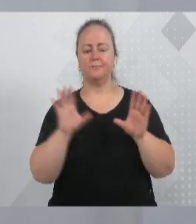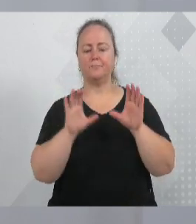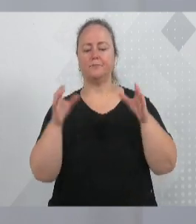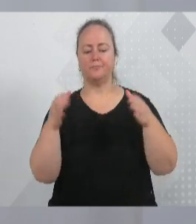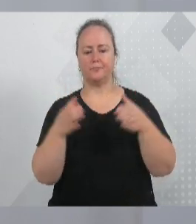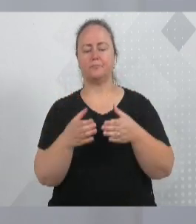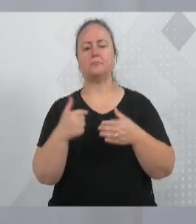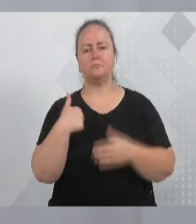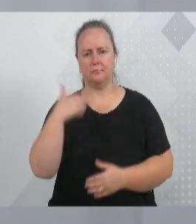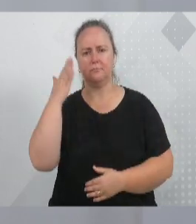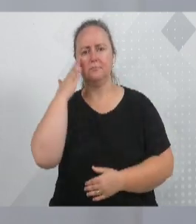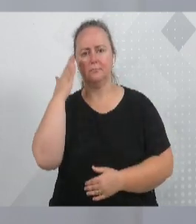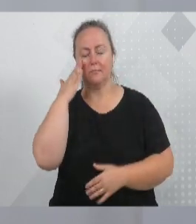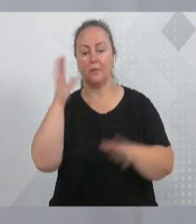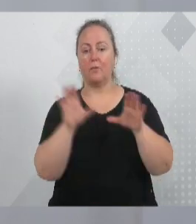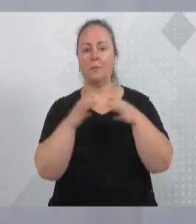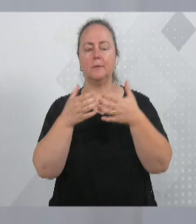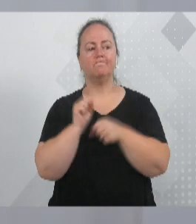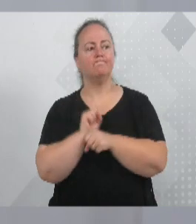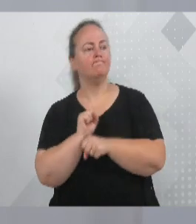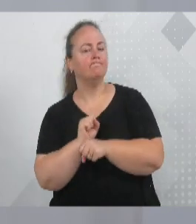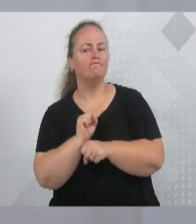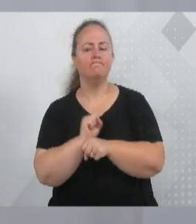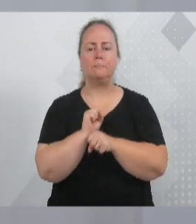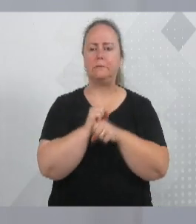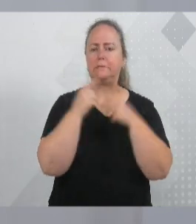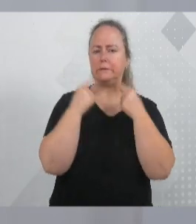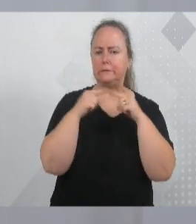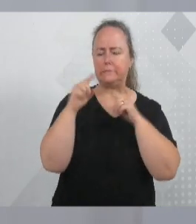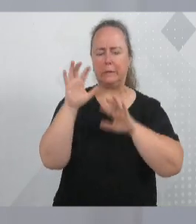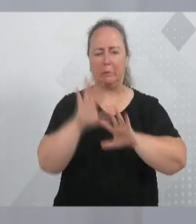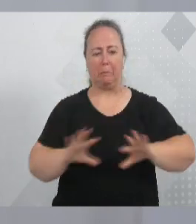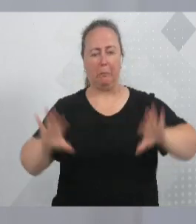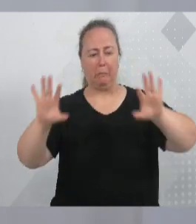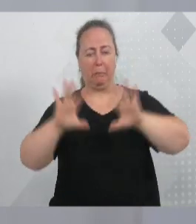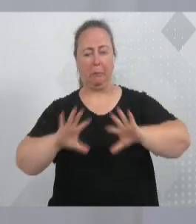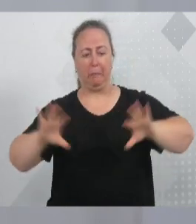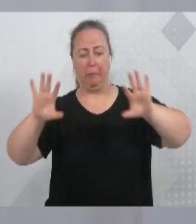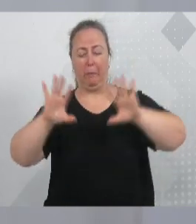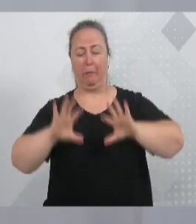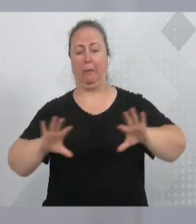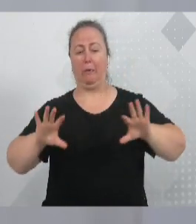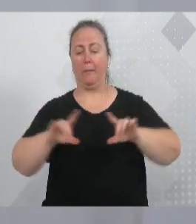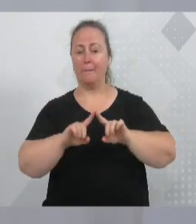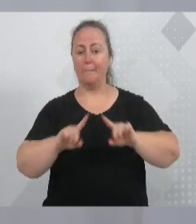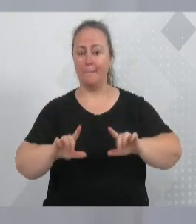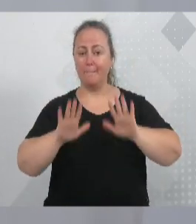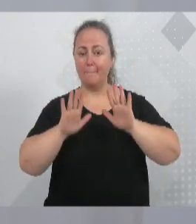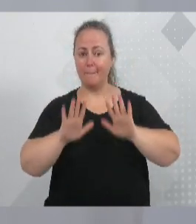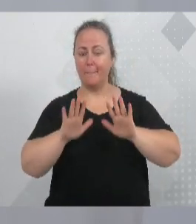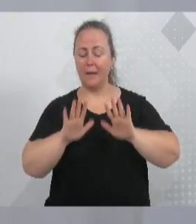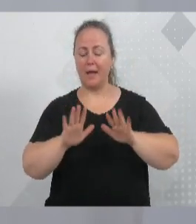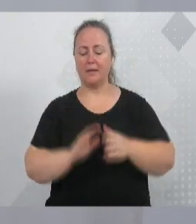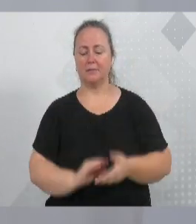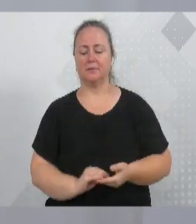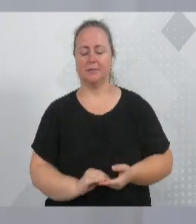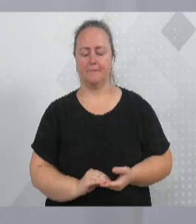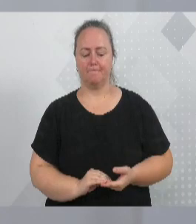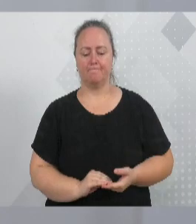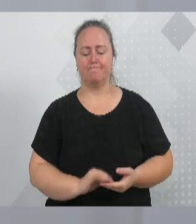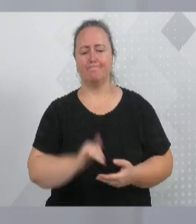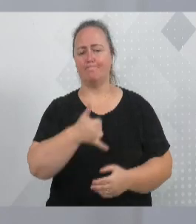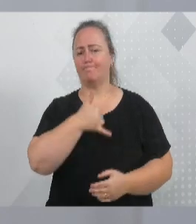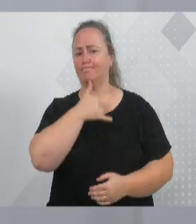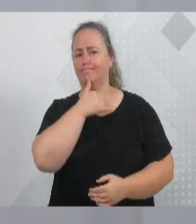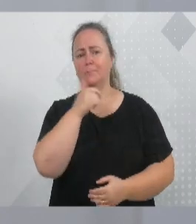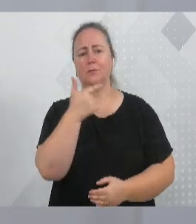tá apreensiva comunidade tem reclamado da poeira Mas aquela hora que infelizmente não tem como